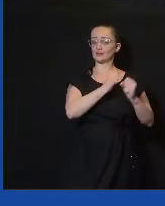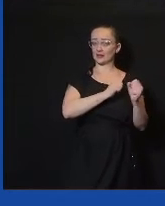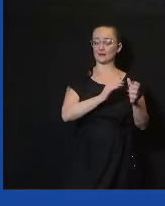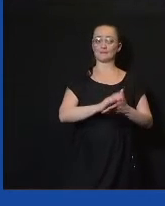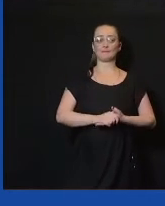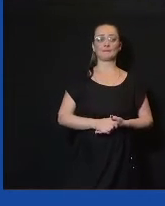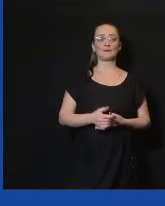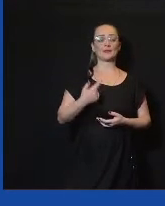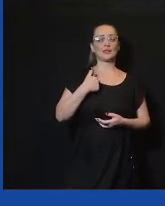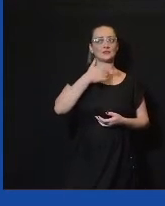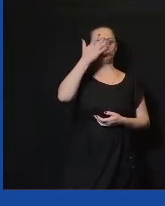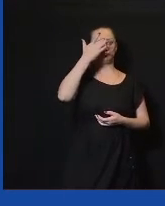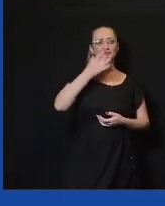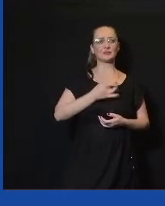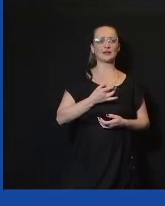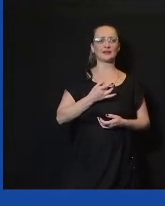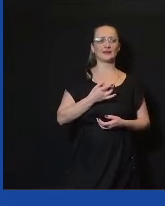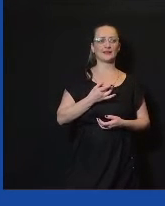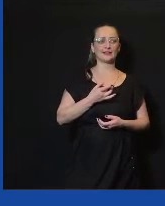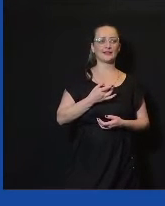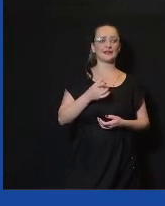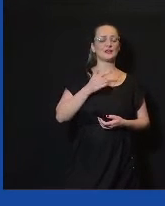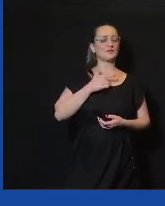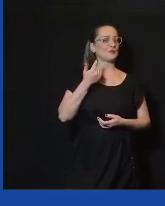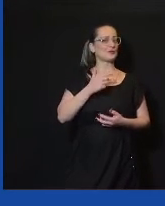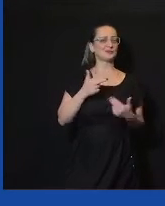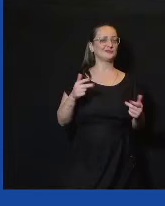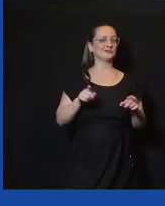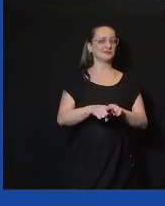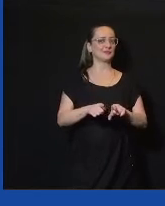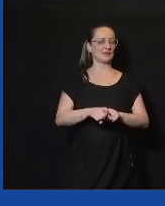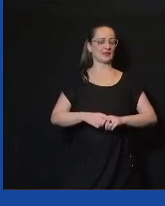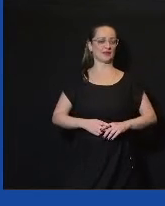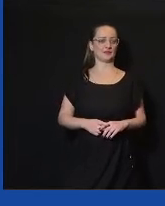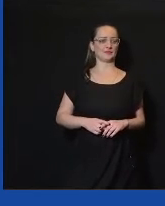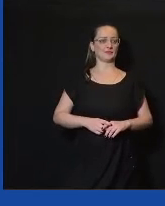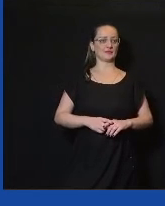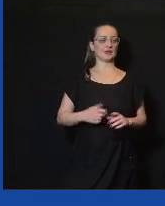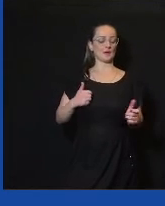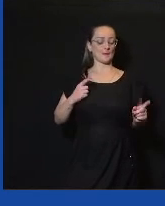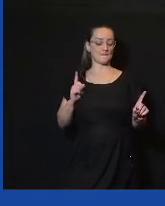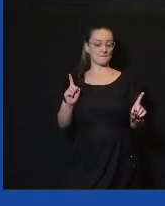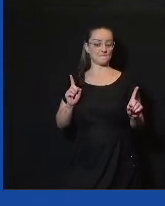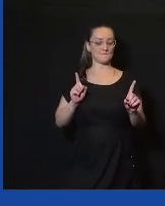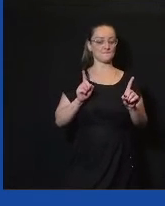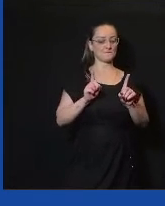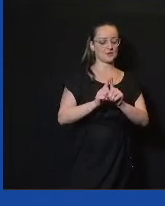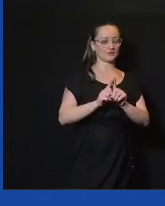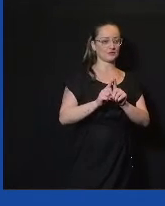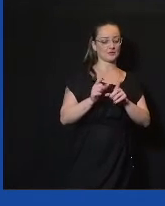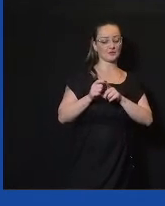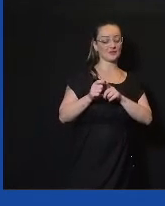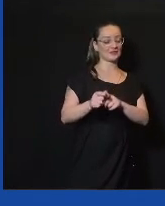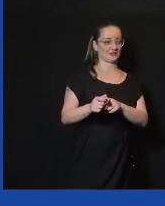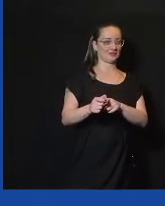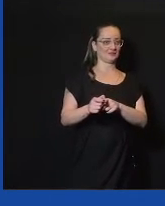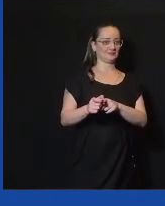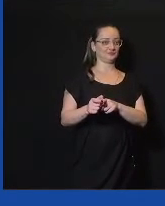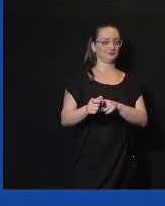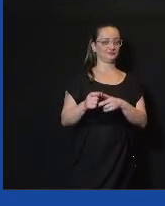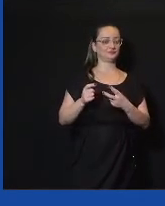Fez entenderem, eu acho que teve um outro aspecto, assim, que foi uma proximidade com a periferia. Eu